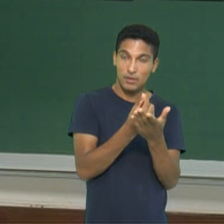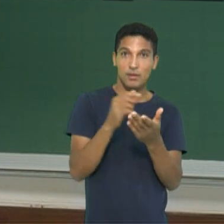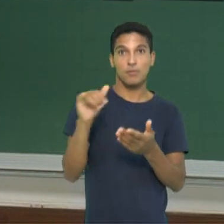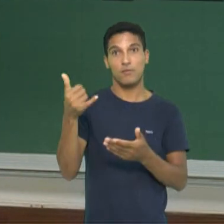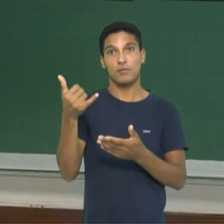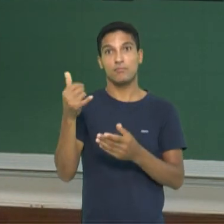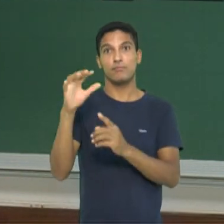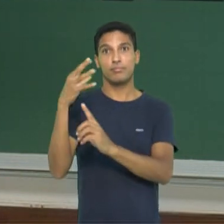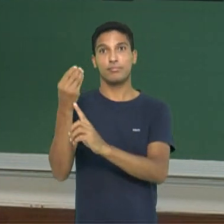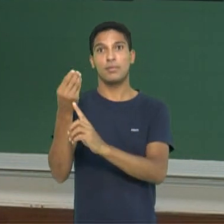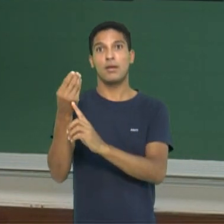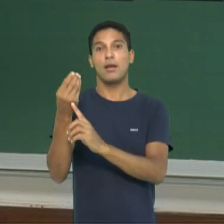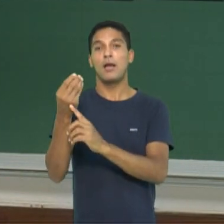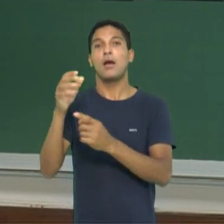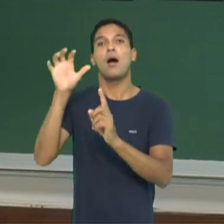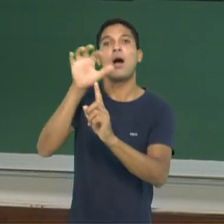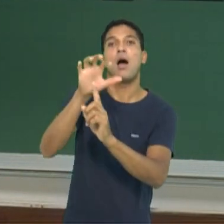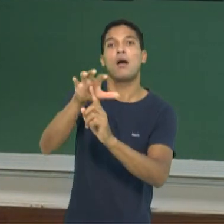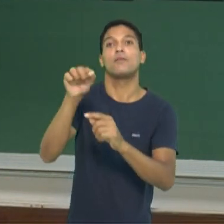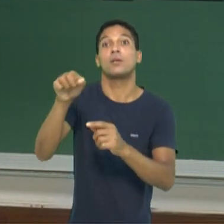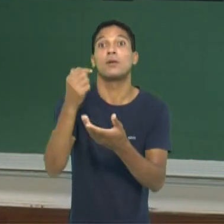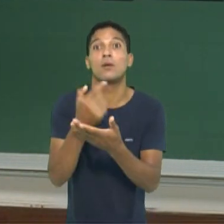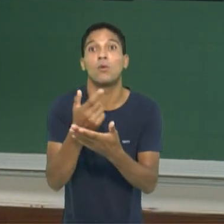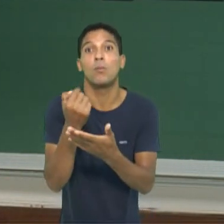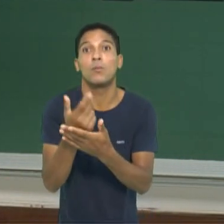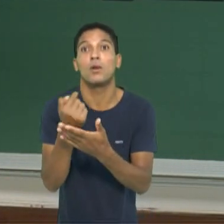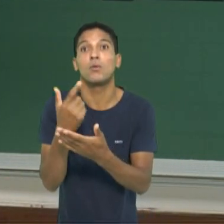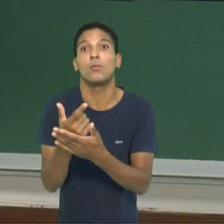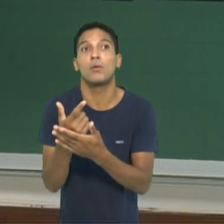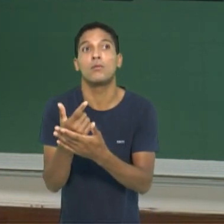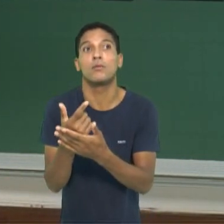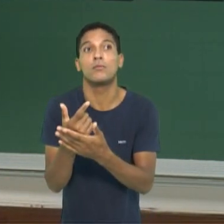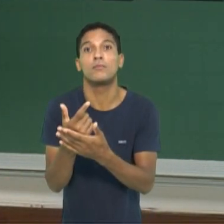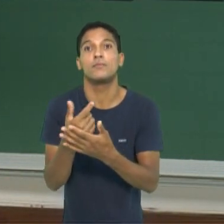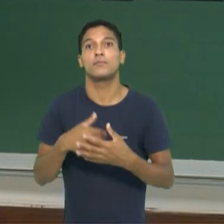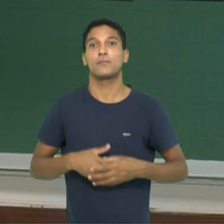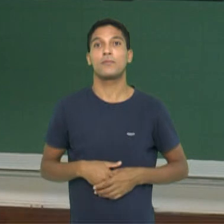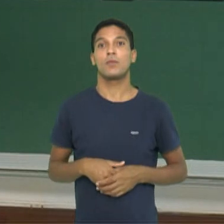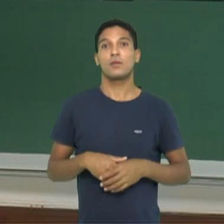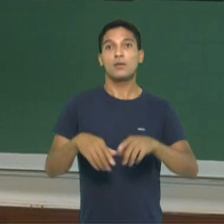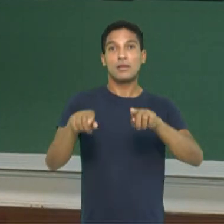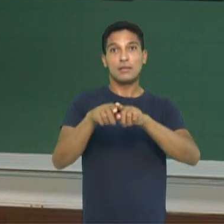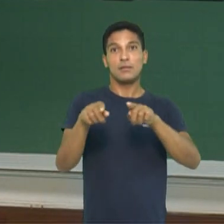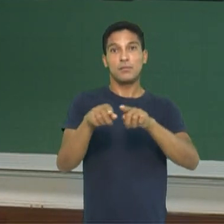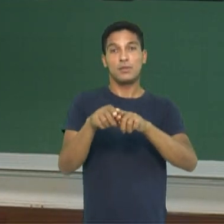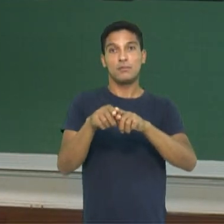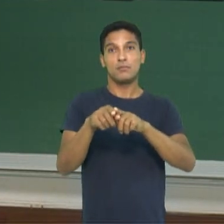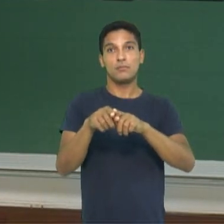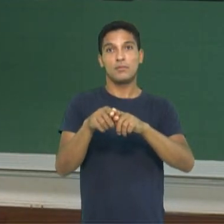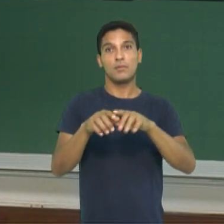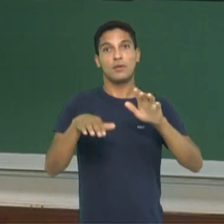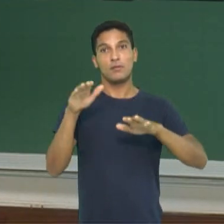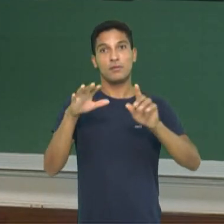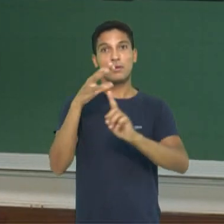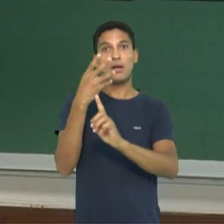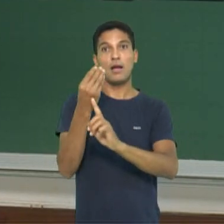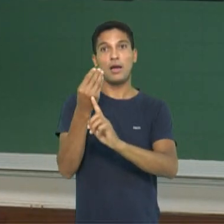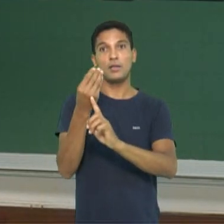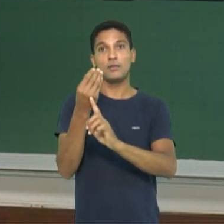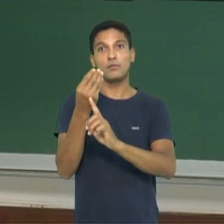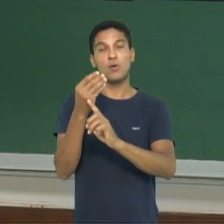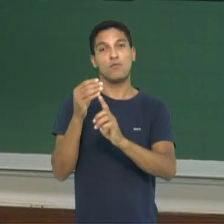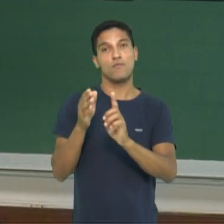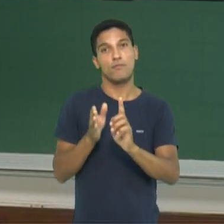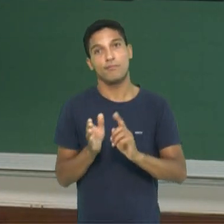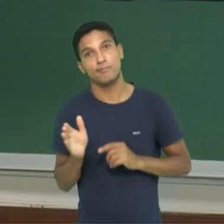legítimo. E quando não é utilizado para desviar a sua atenção, como mero entretenimento. Então, muitas vezes a arte ela